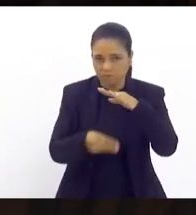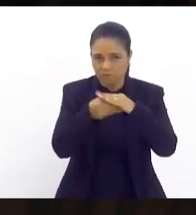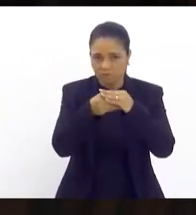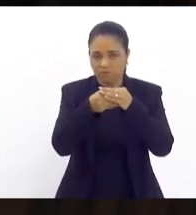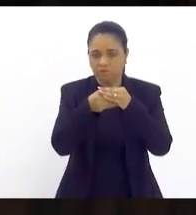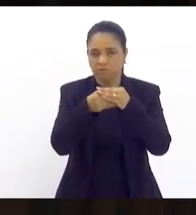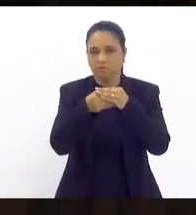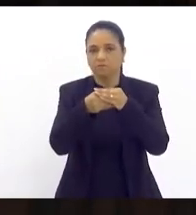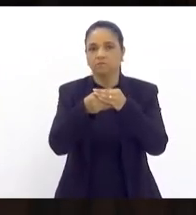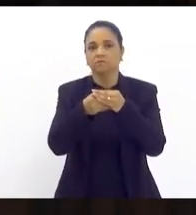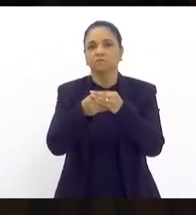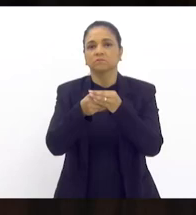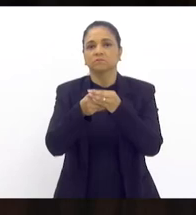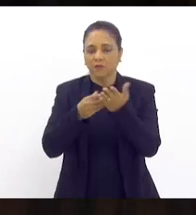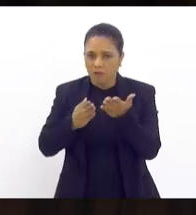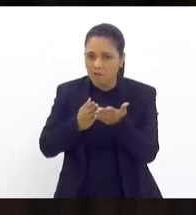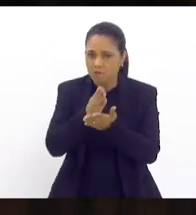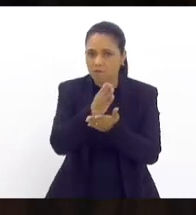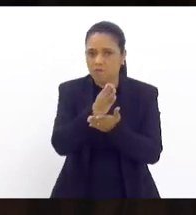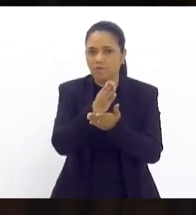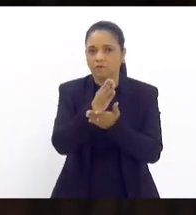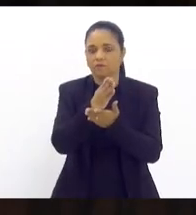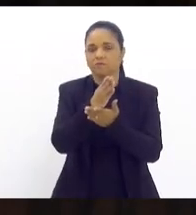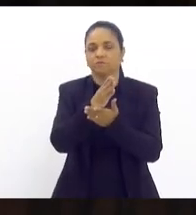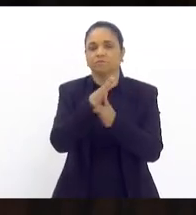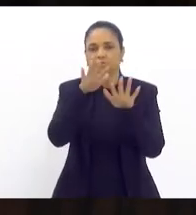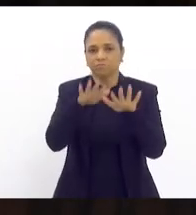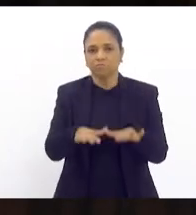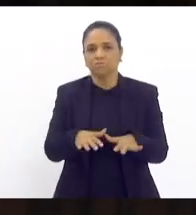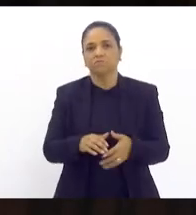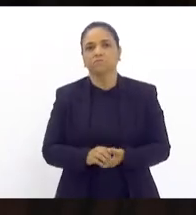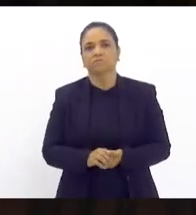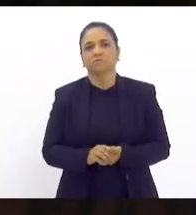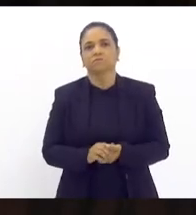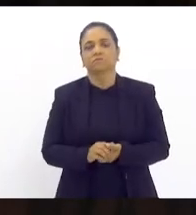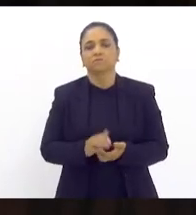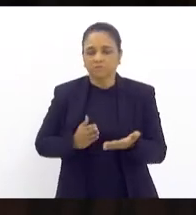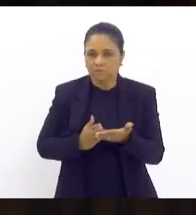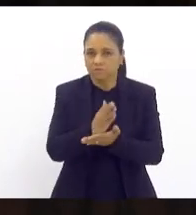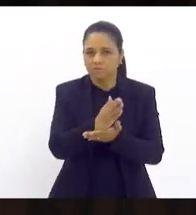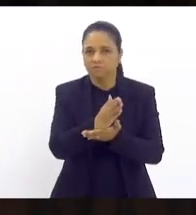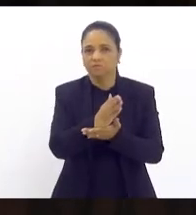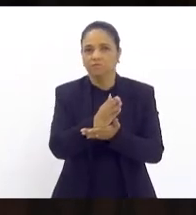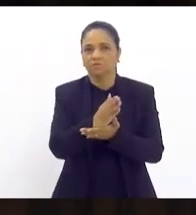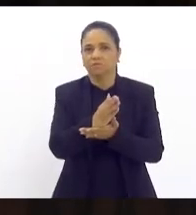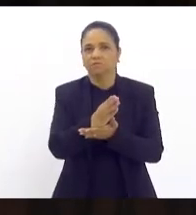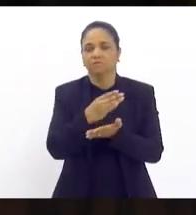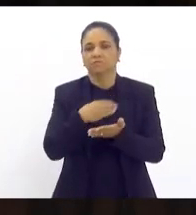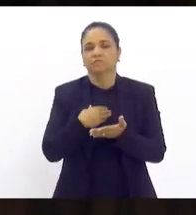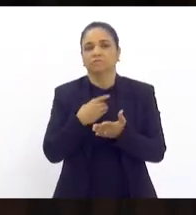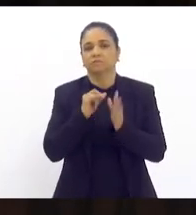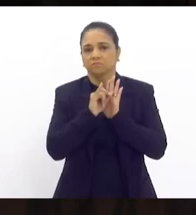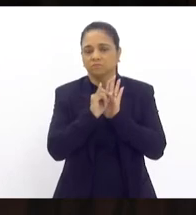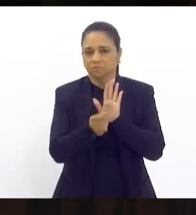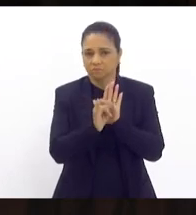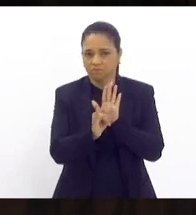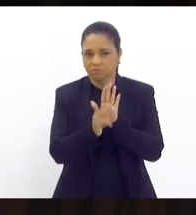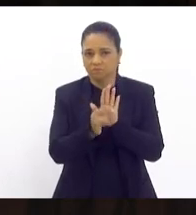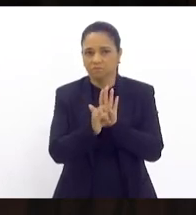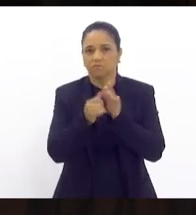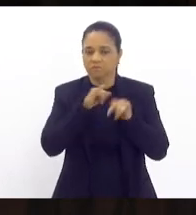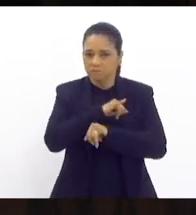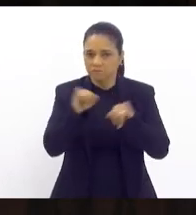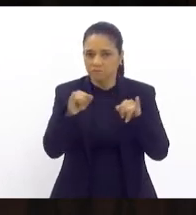senhores que aprovam permaneça Como estão aprovado vai autógrafo anuncio